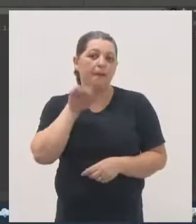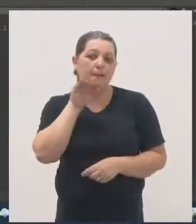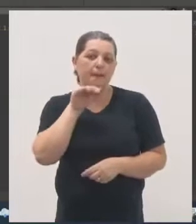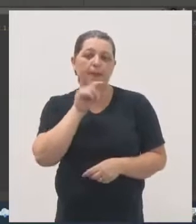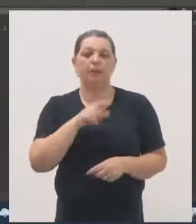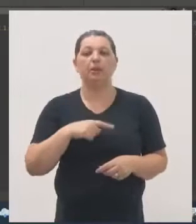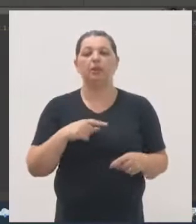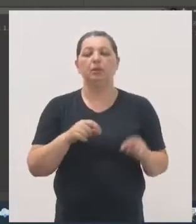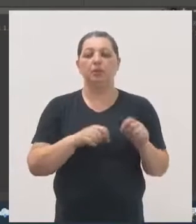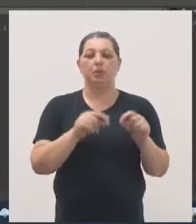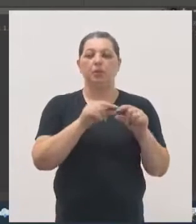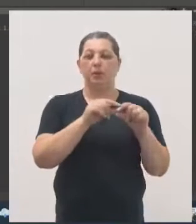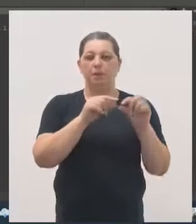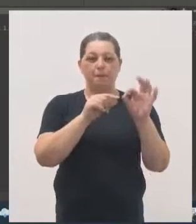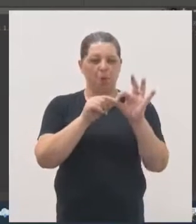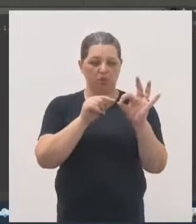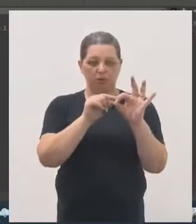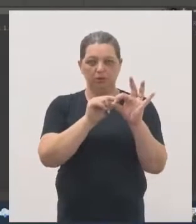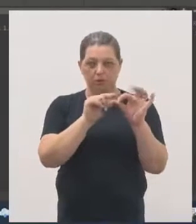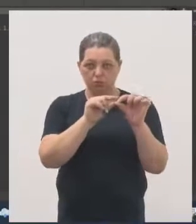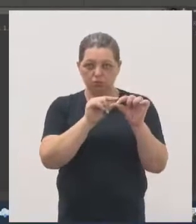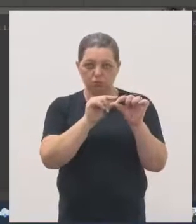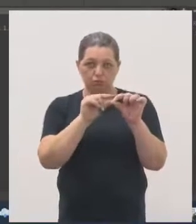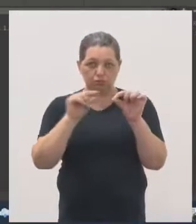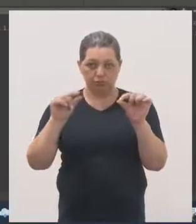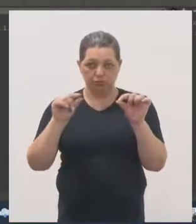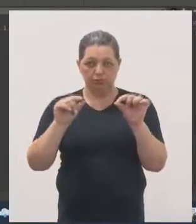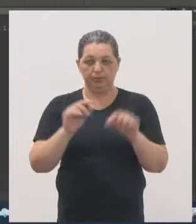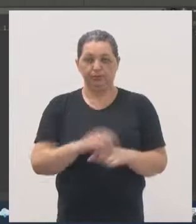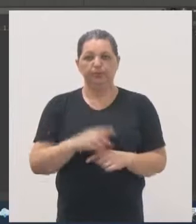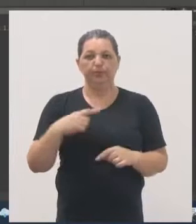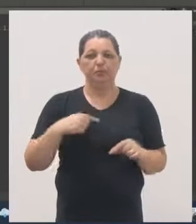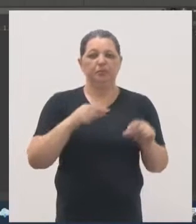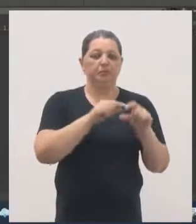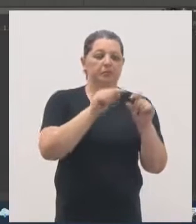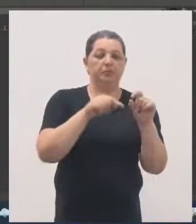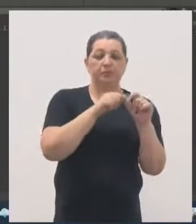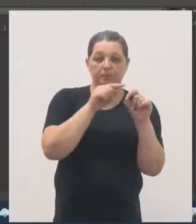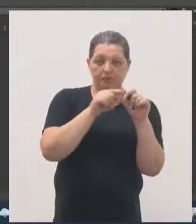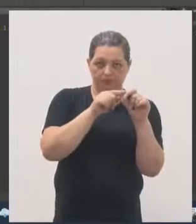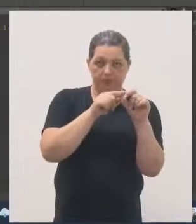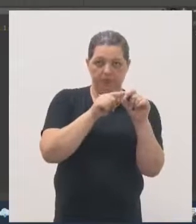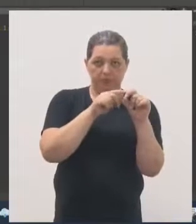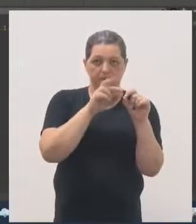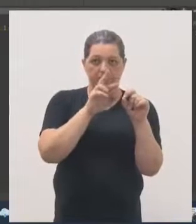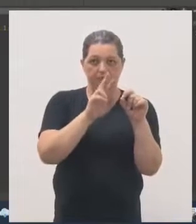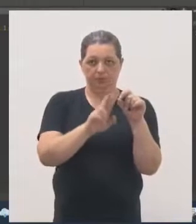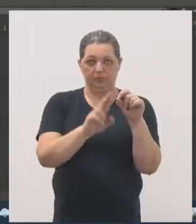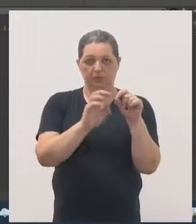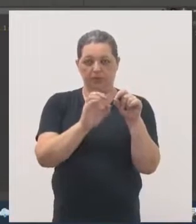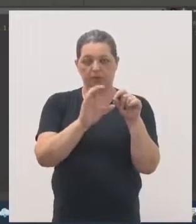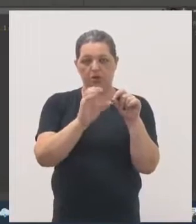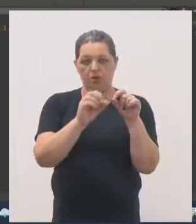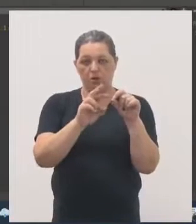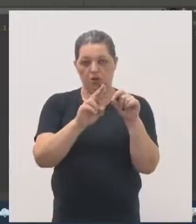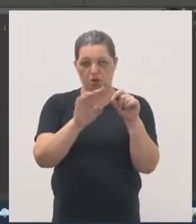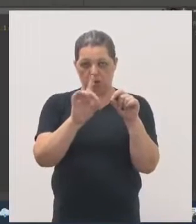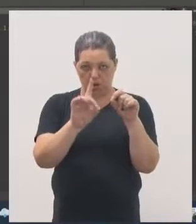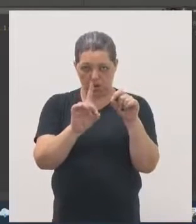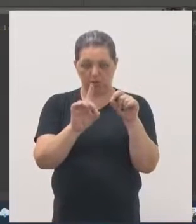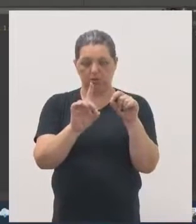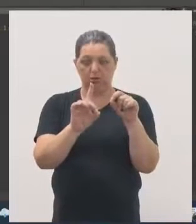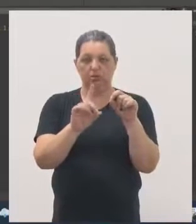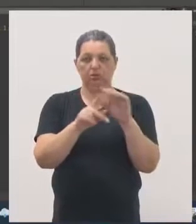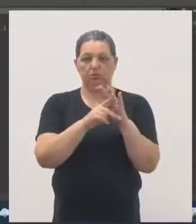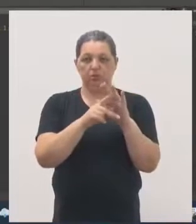aí, pessoal, existe uma diferença entre essa bolinha que chama Record Arm, né, que é para você deixar o